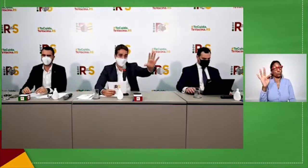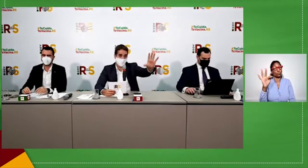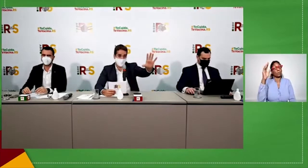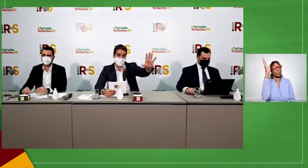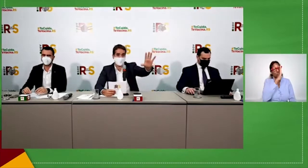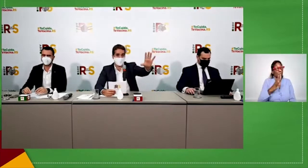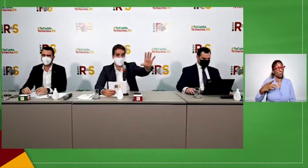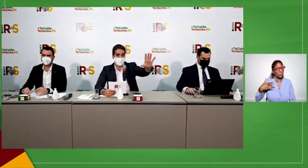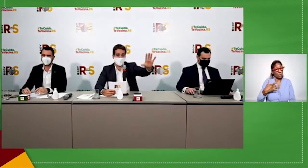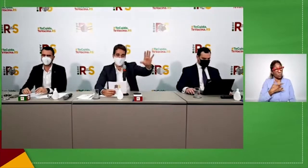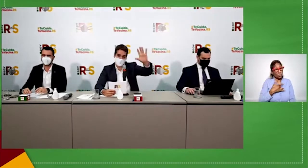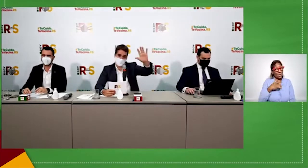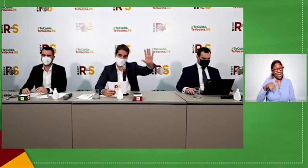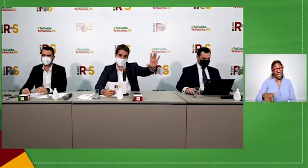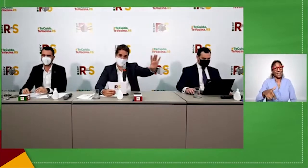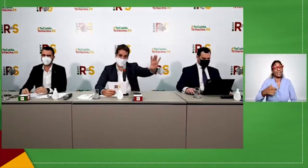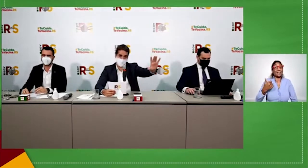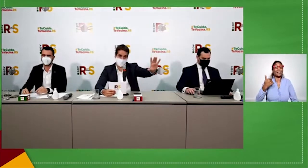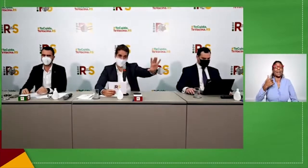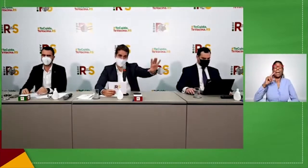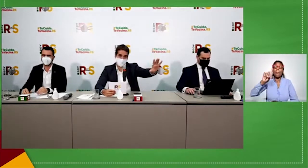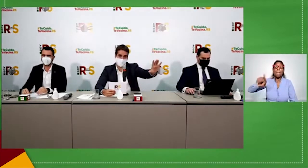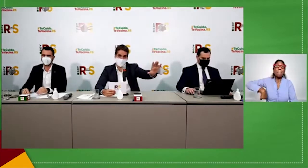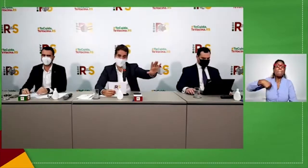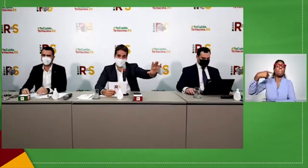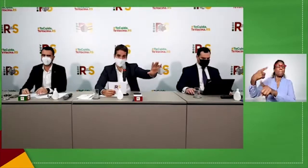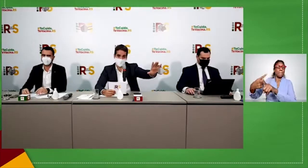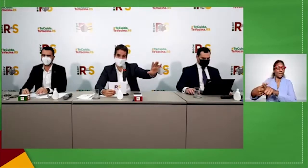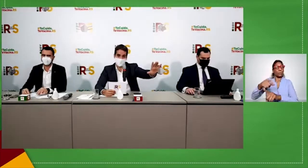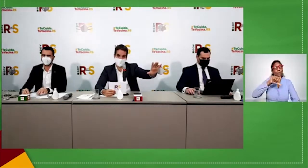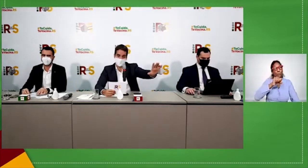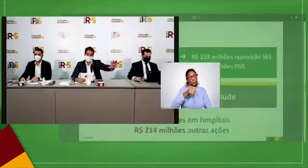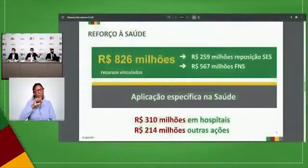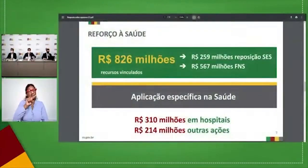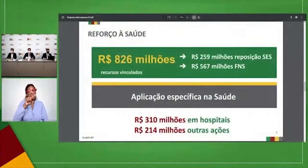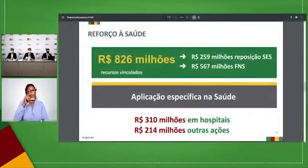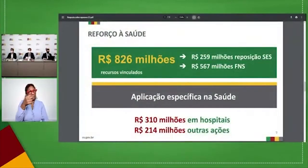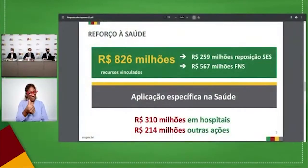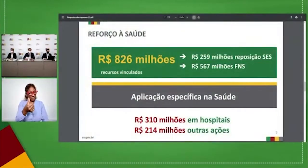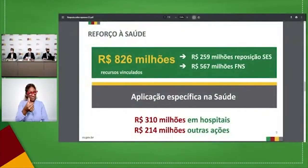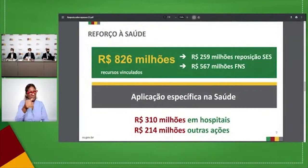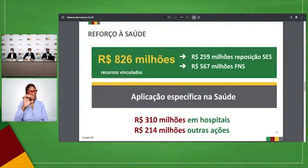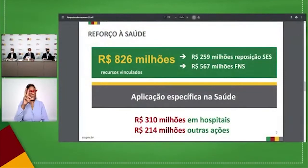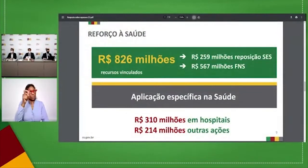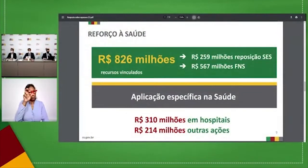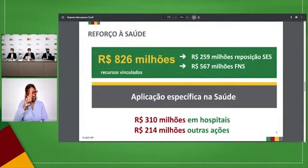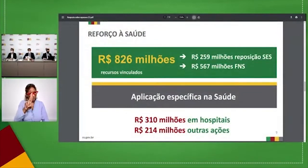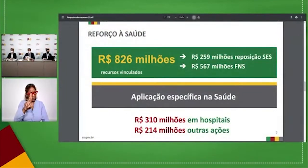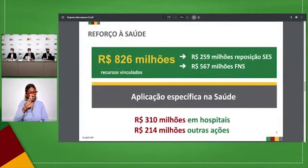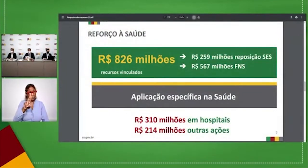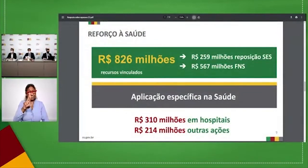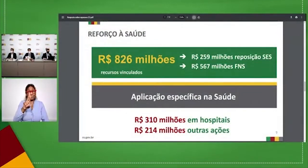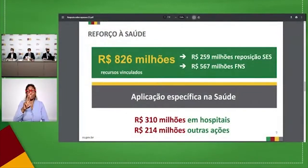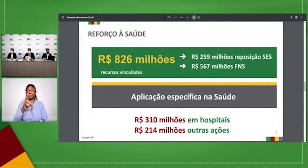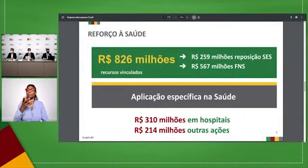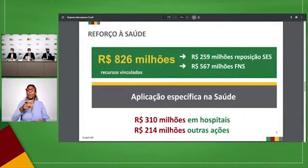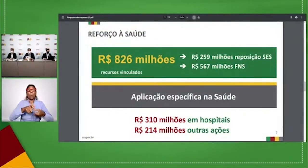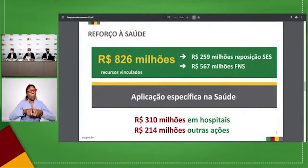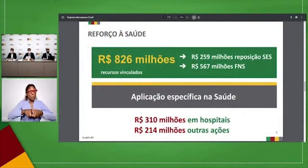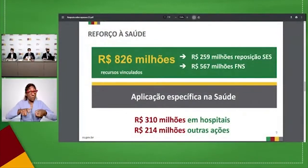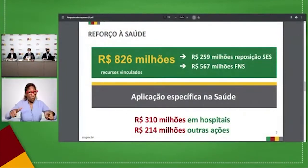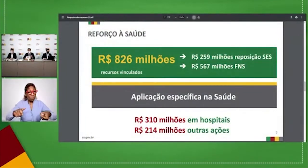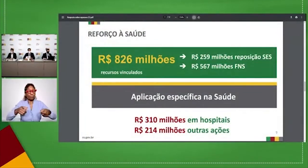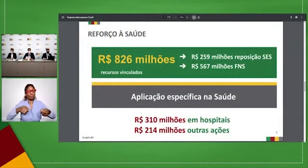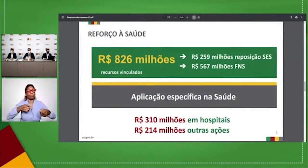reforço para a saúde. Este aqui é o reforço para a saúde, 826 milhões de reais. Nós aumentamos os nossos leitos, é importante